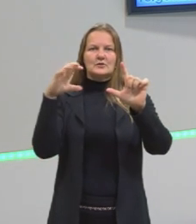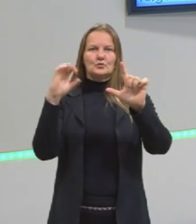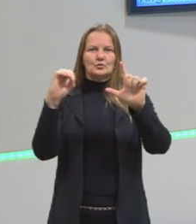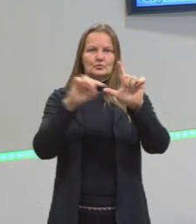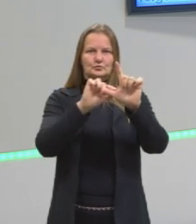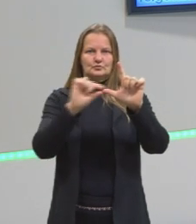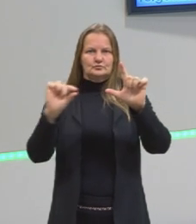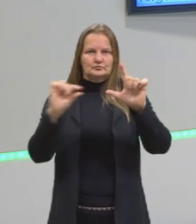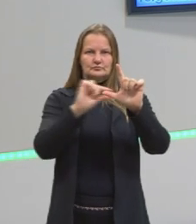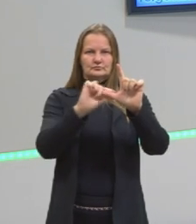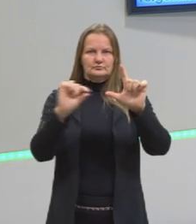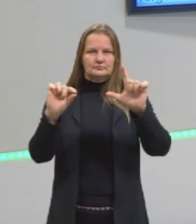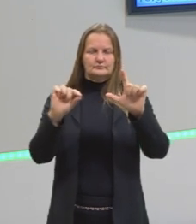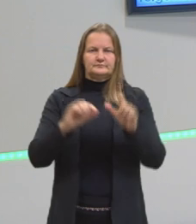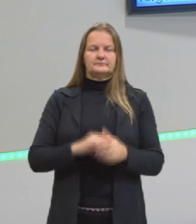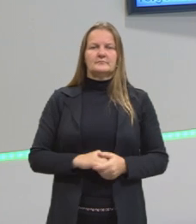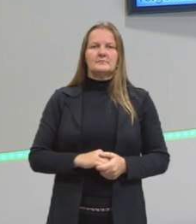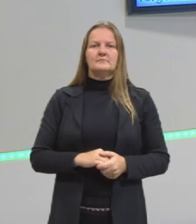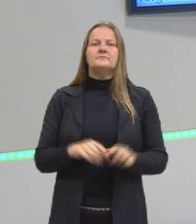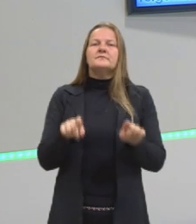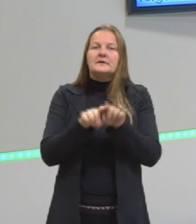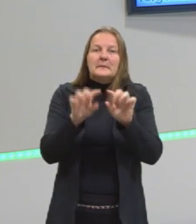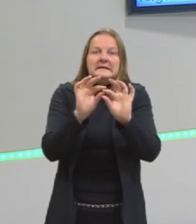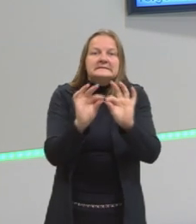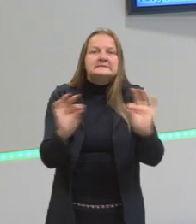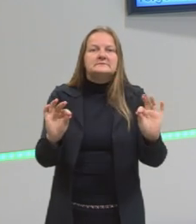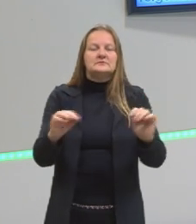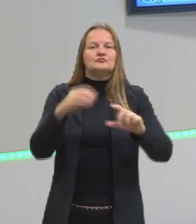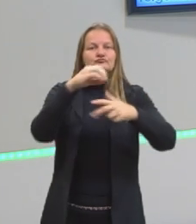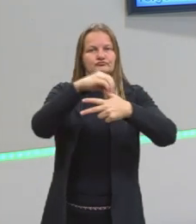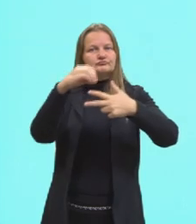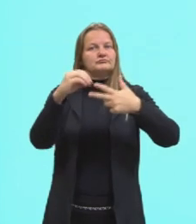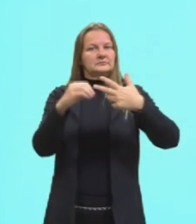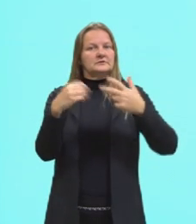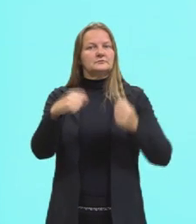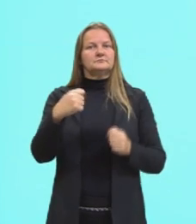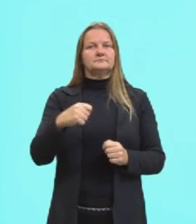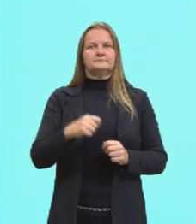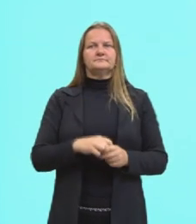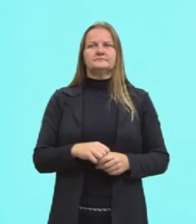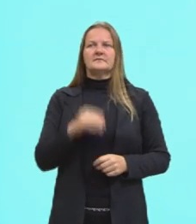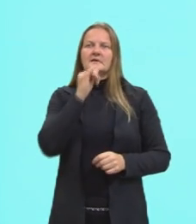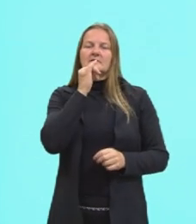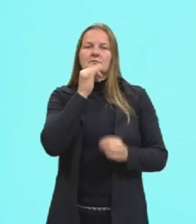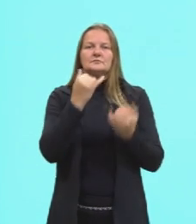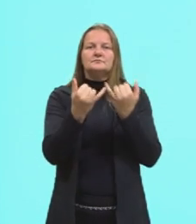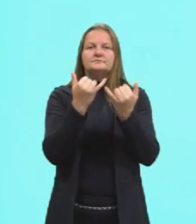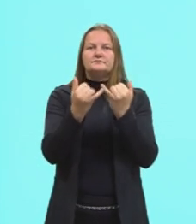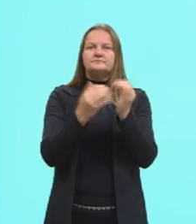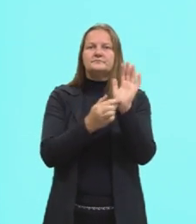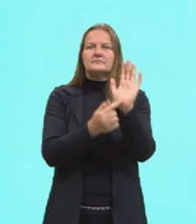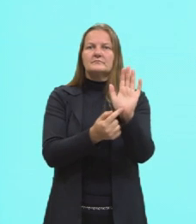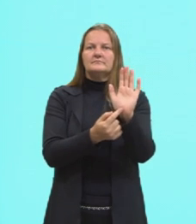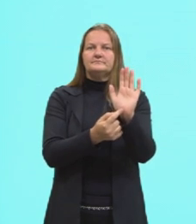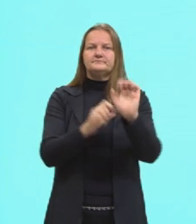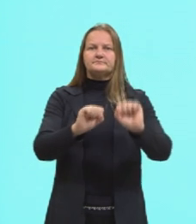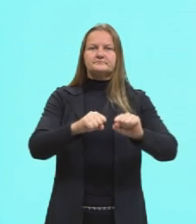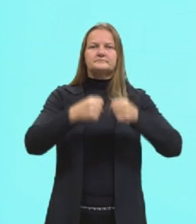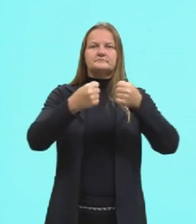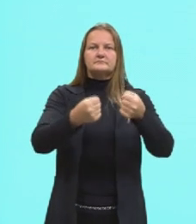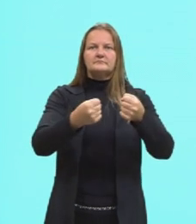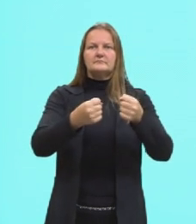nas questões do Enem a gente acaba simplificando as coisas né se acontece isso aqui ó esse caso aqui uma força